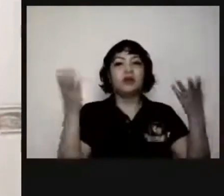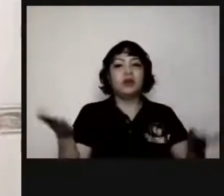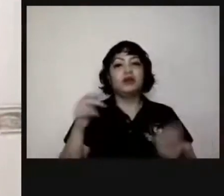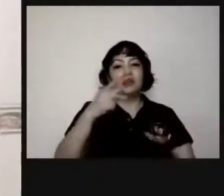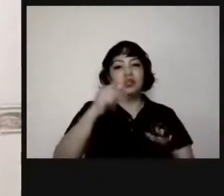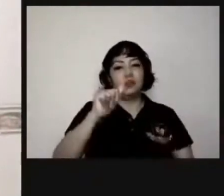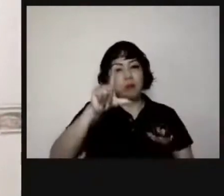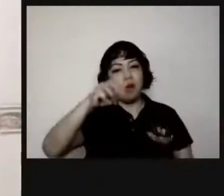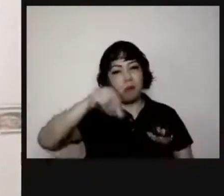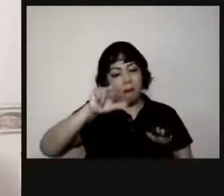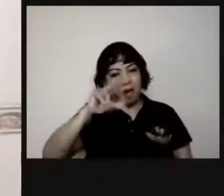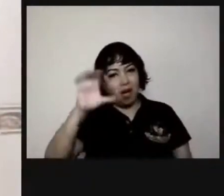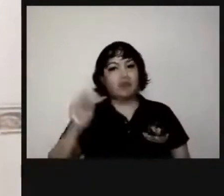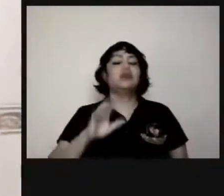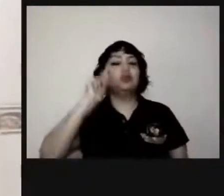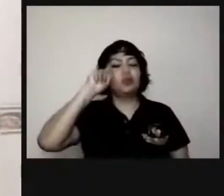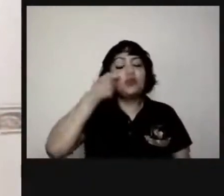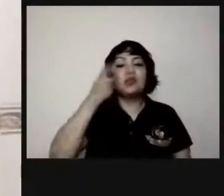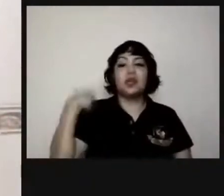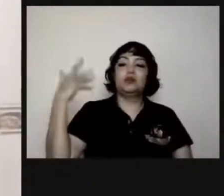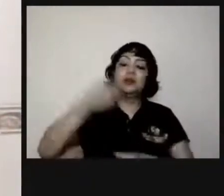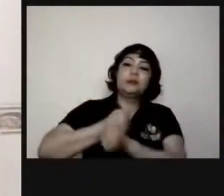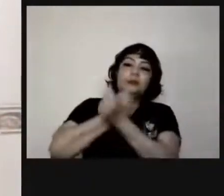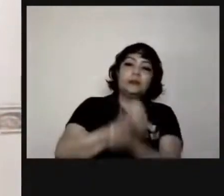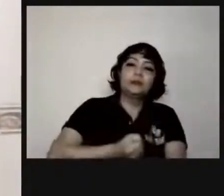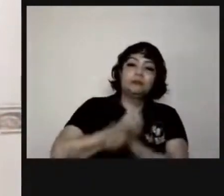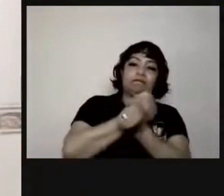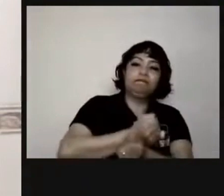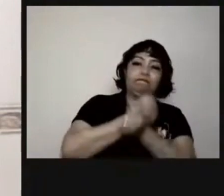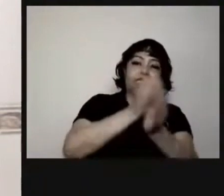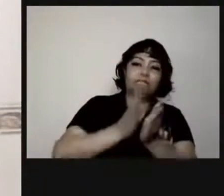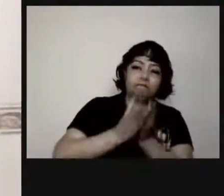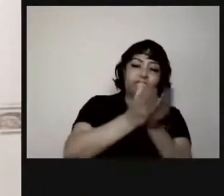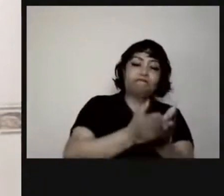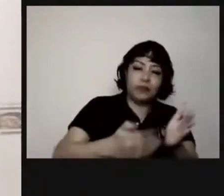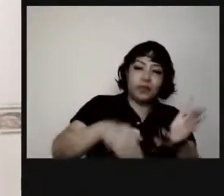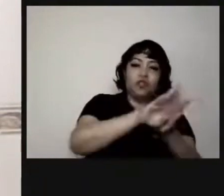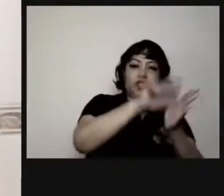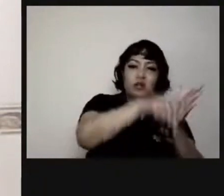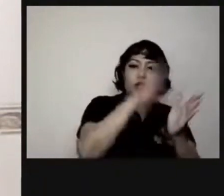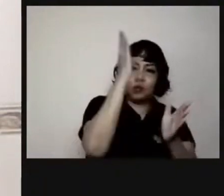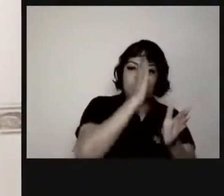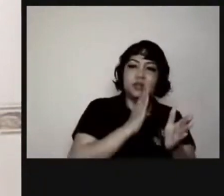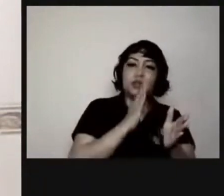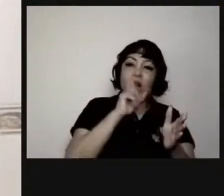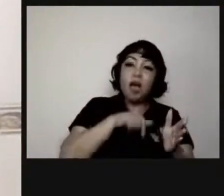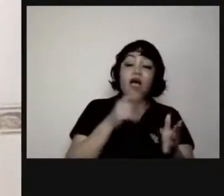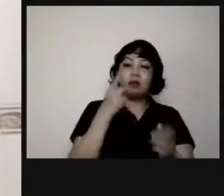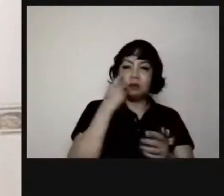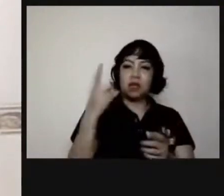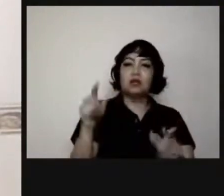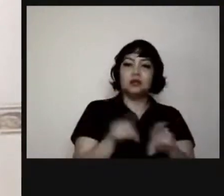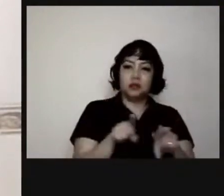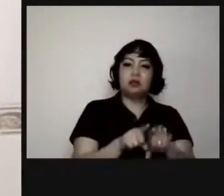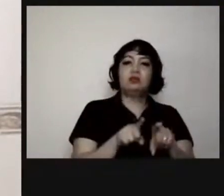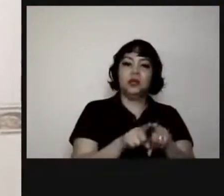os negros vinham, chegavam até o Brasil. Então, é uma forma também interessante